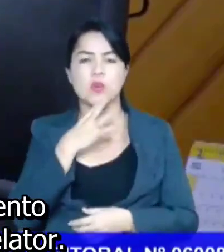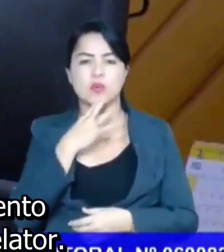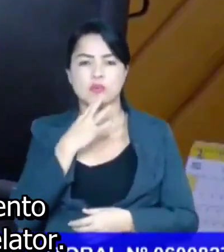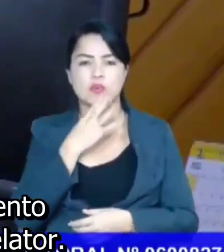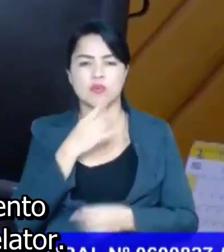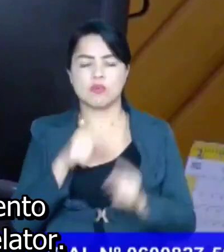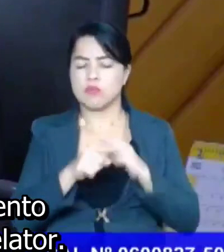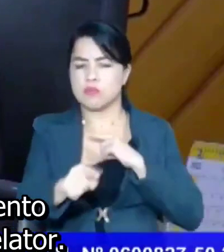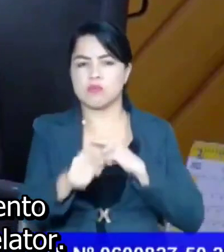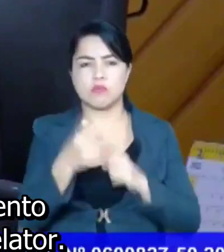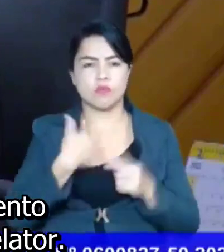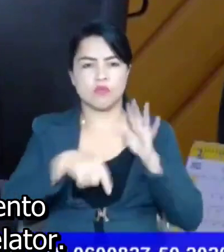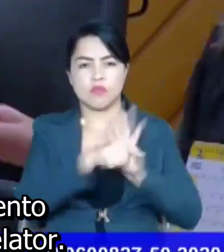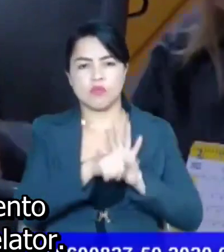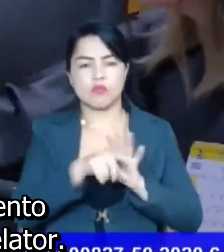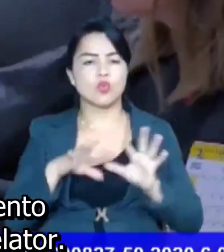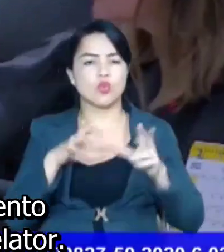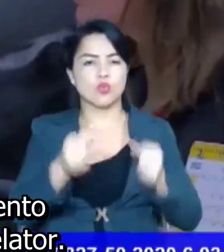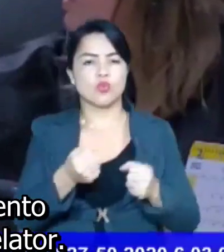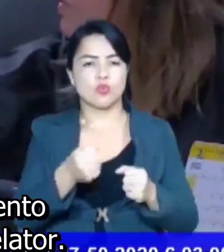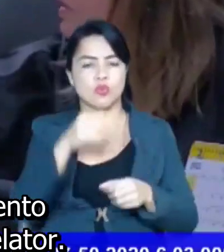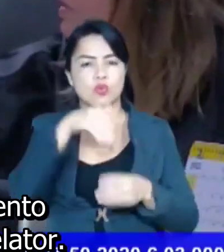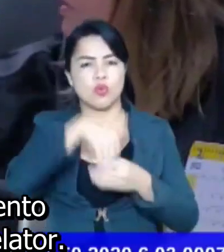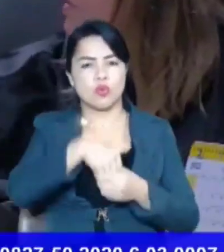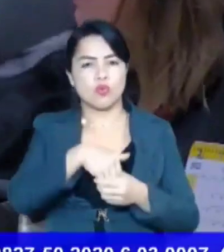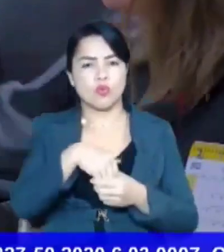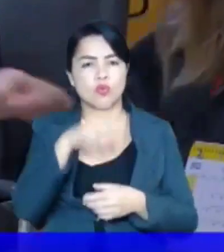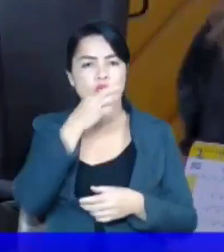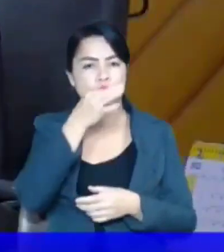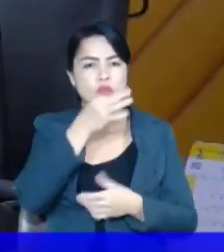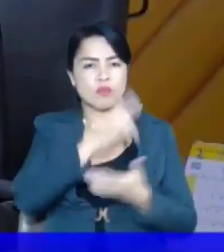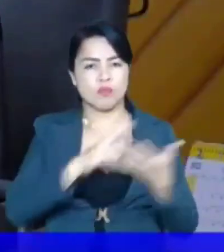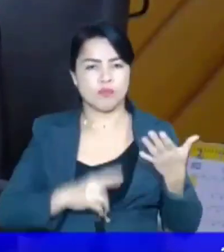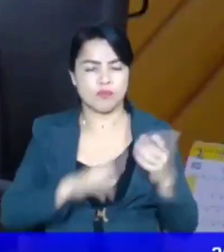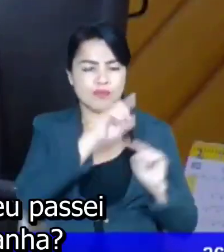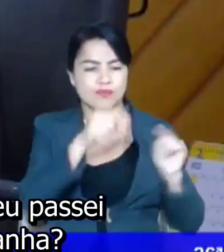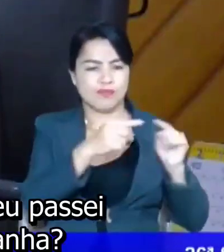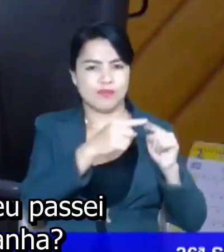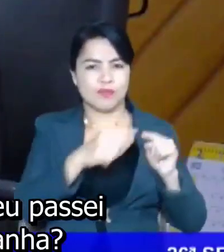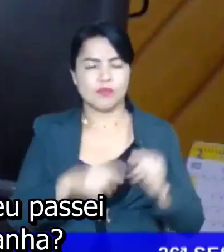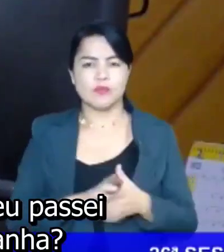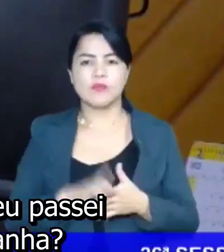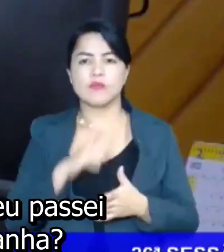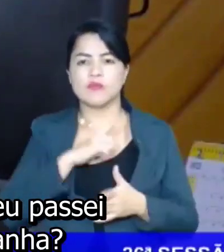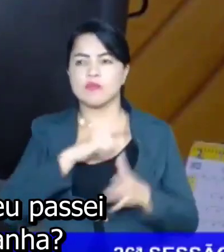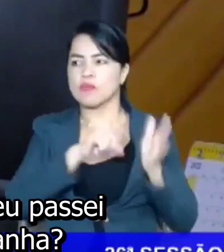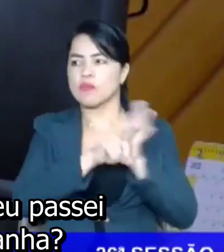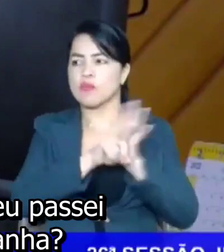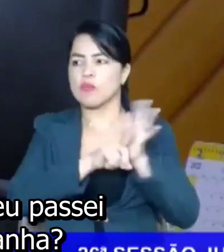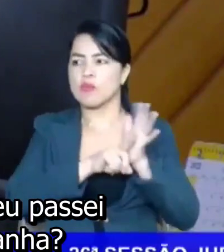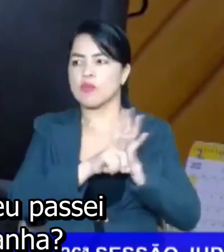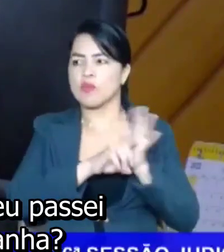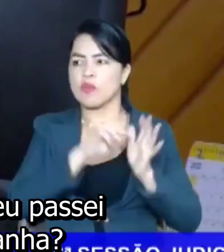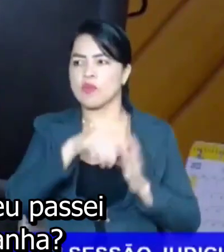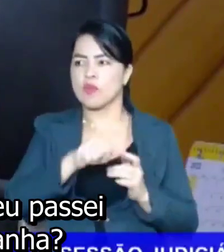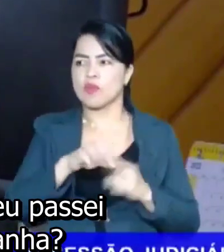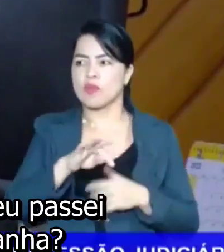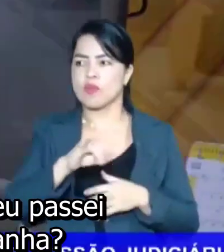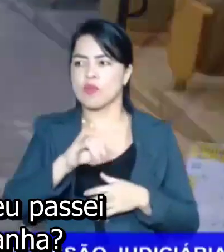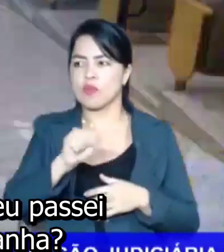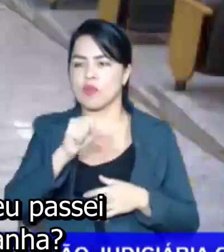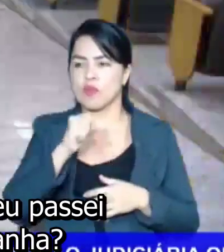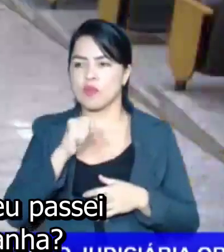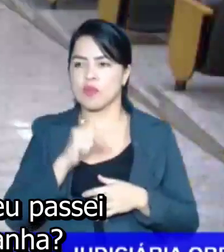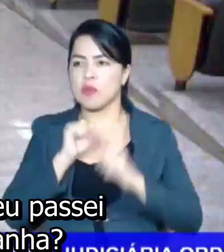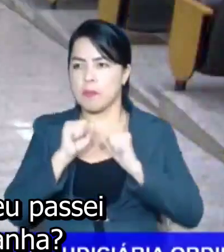ao desembargador recurso João por respeito Lages, do quem voto está em sua mesa ilustre. fazendo leitura. Ah, Ao faltou o lado revisor direito, a Matias, perdão, secretária Matias. judiciária. Perdão, passei pulando